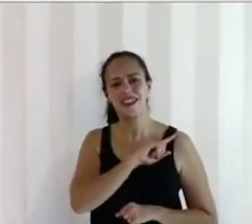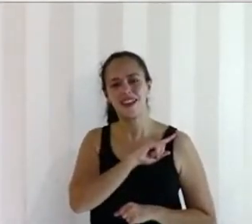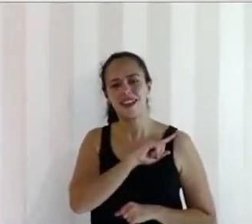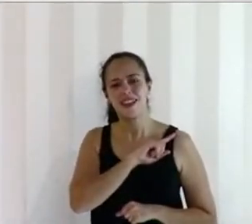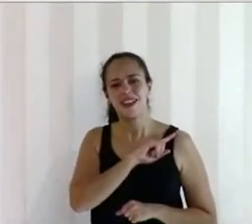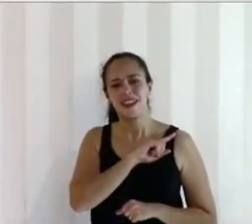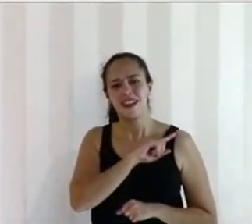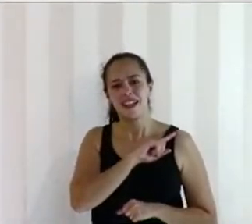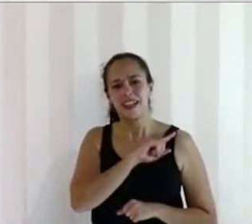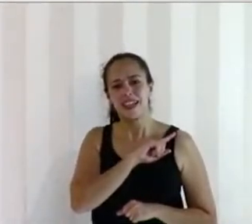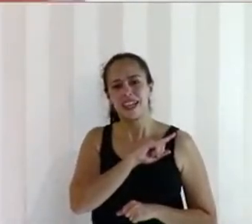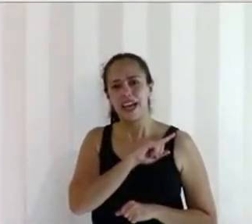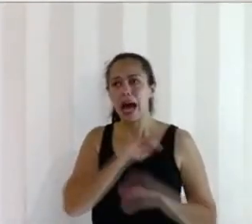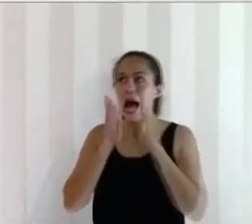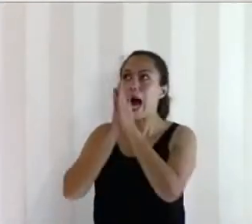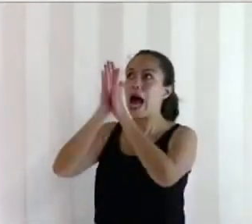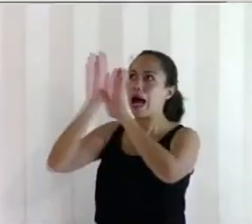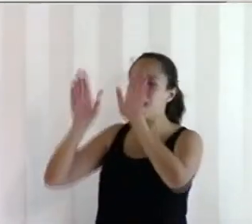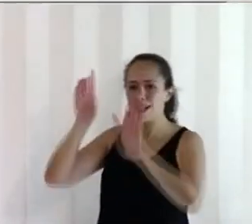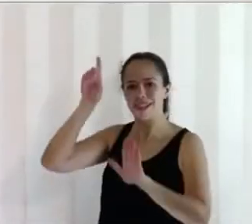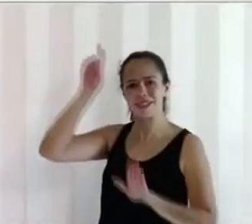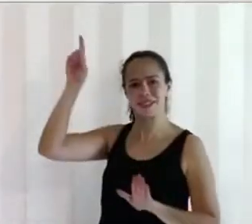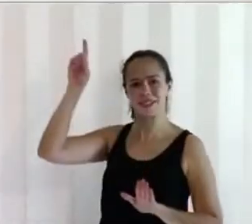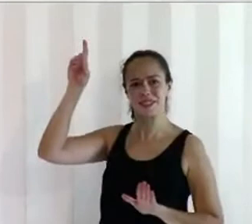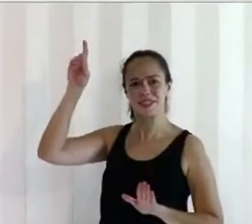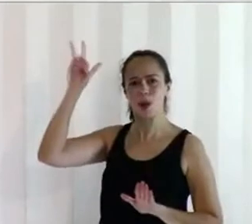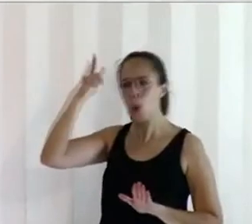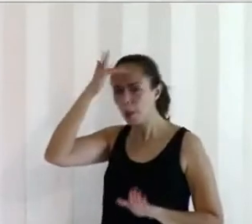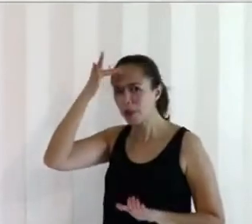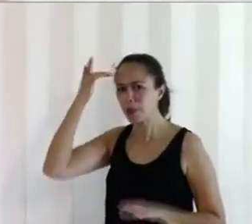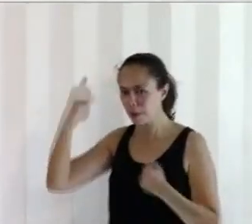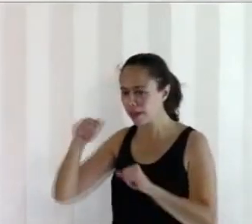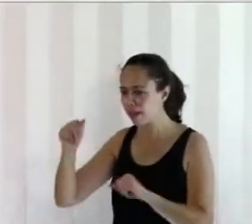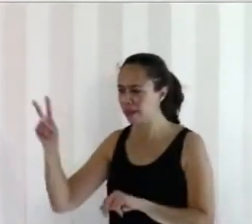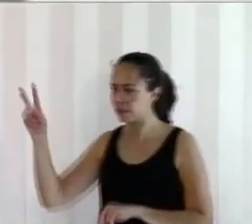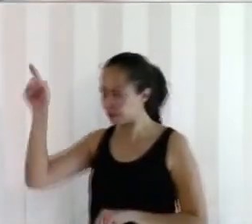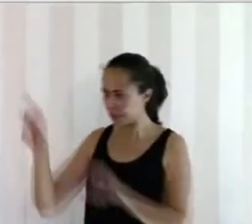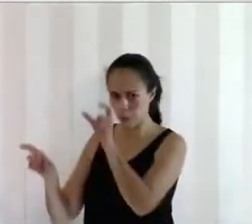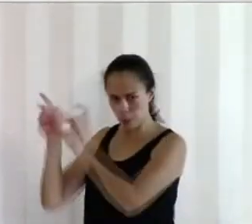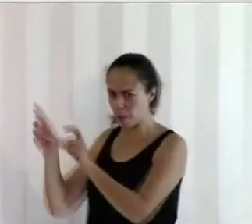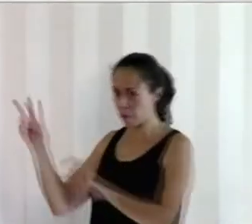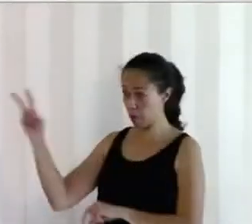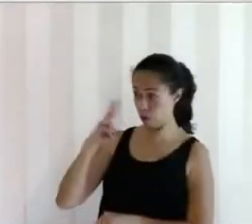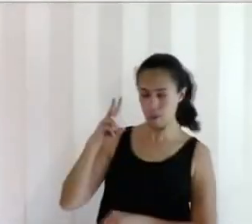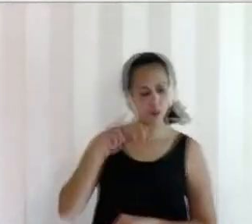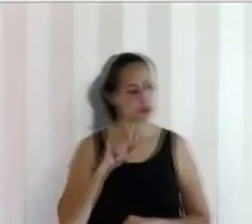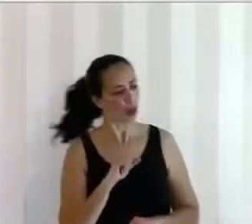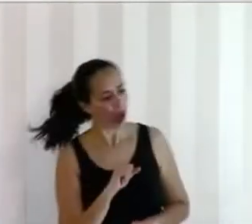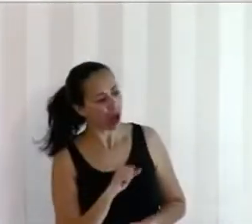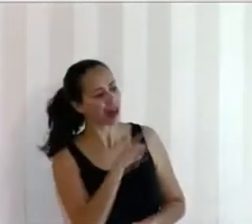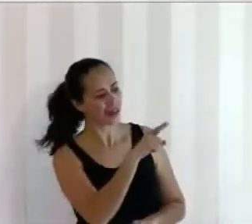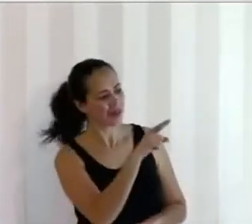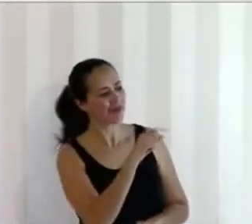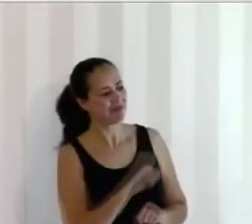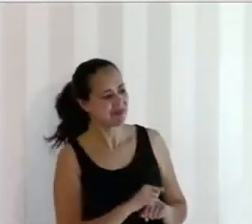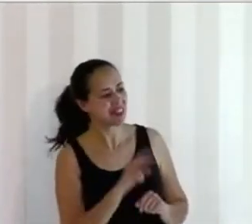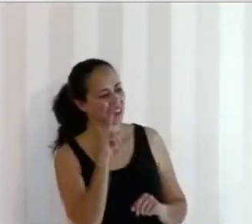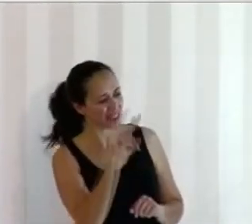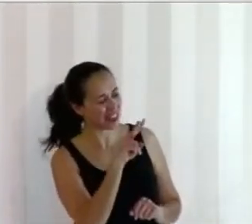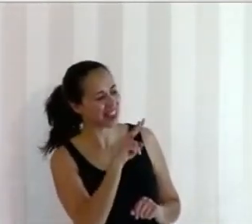vocês. Vocês fazem bem, o externo vocês fazem bem. A plástica está perfeita, mas eu vou dar um nome para